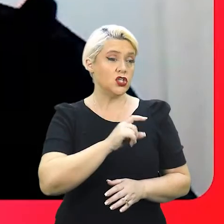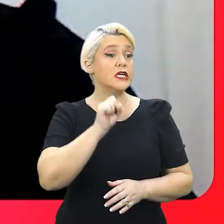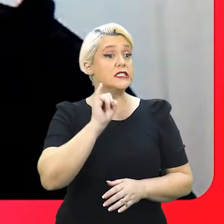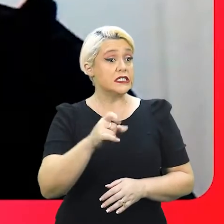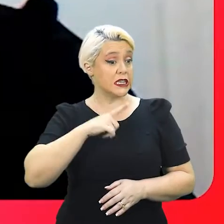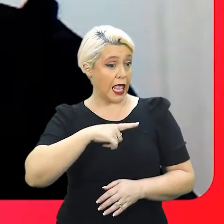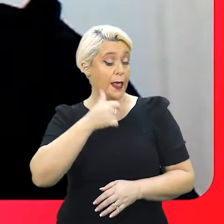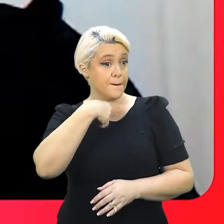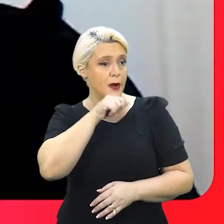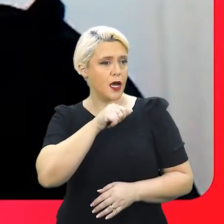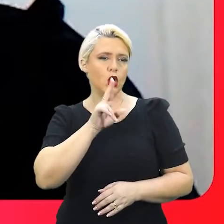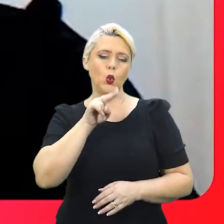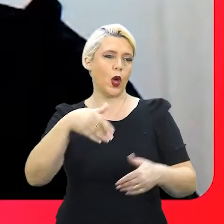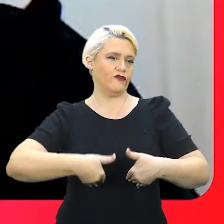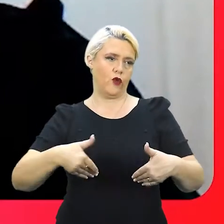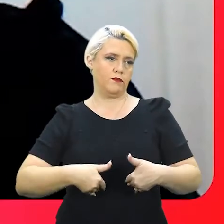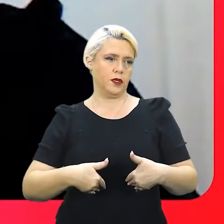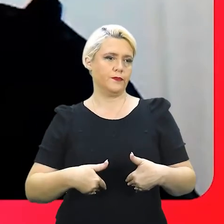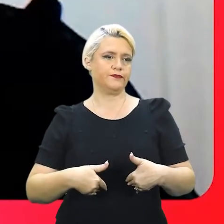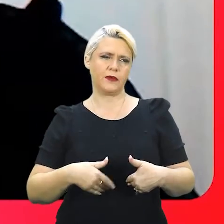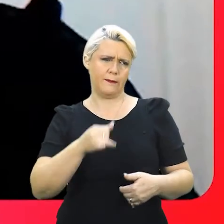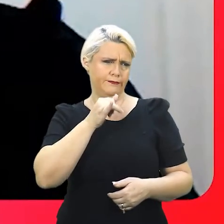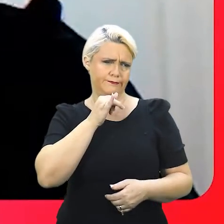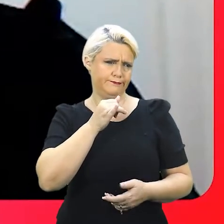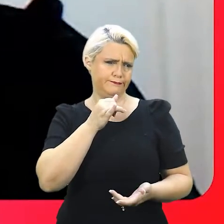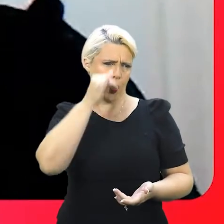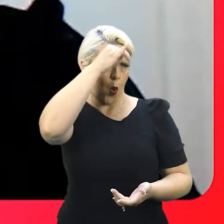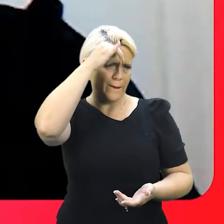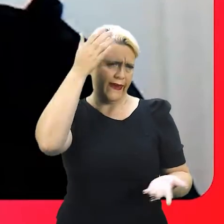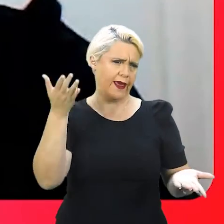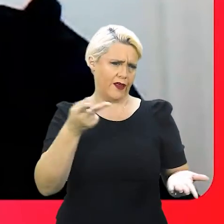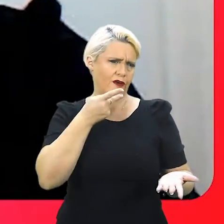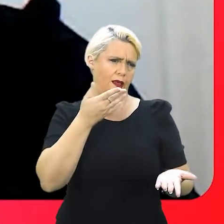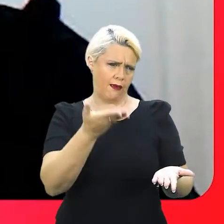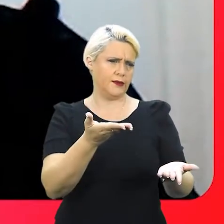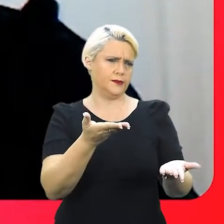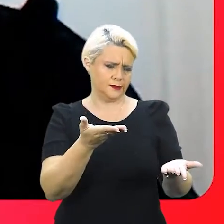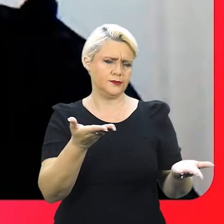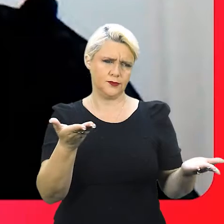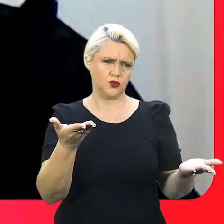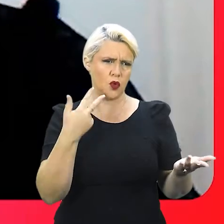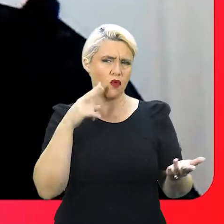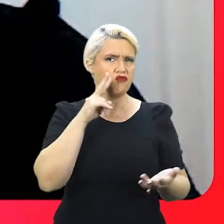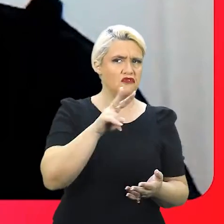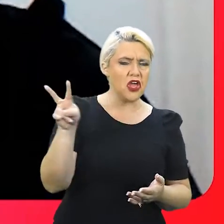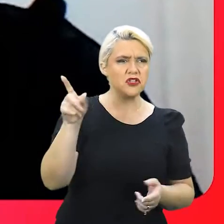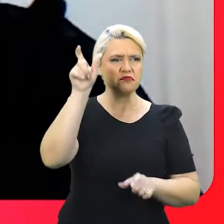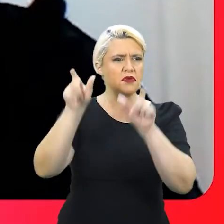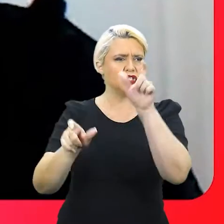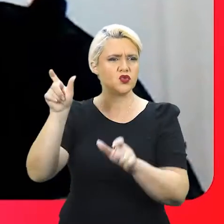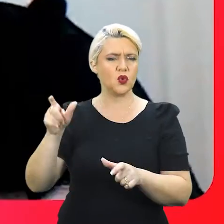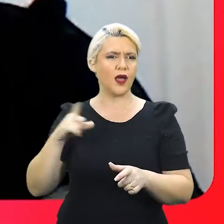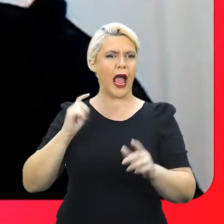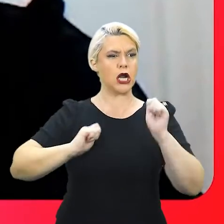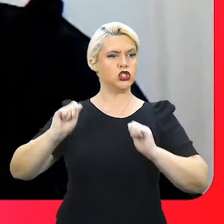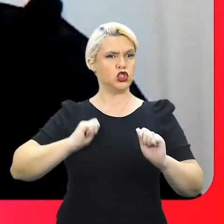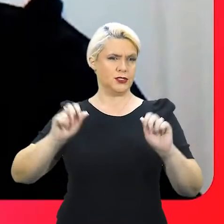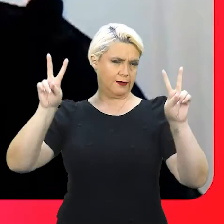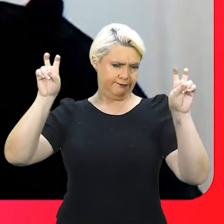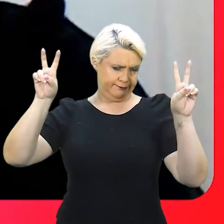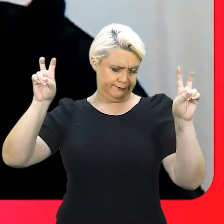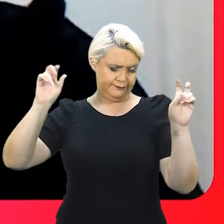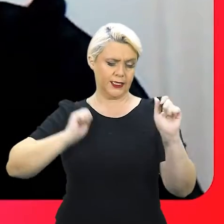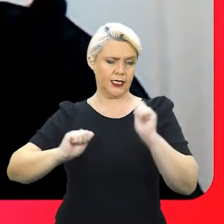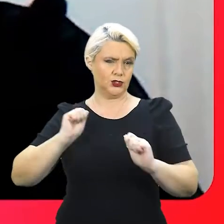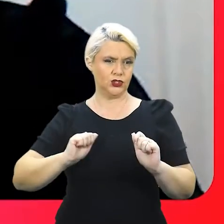nunca passa fome. Isso é uma bobagem total. Quando eu vejo o sujeito que é artista, entre